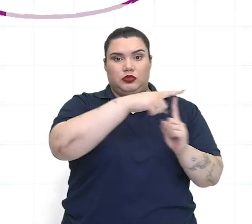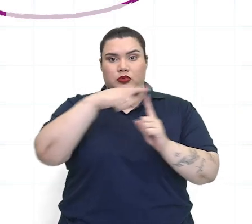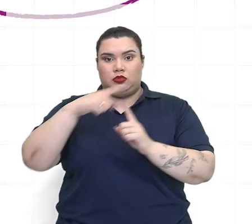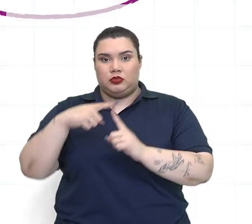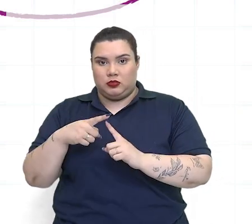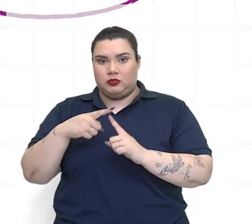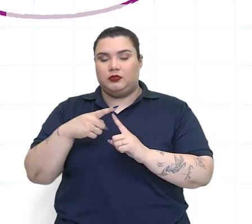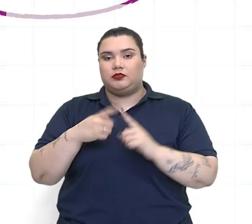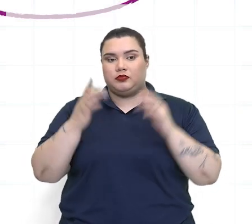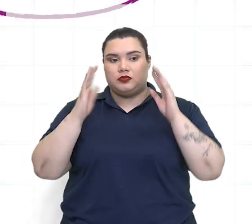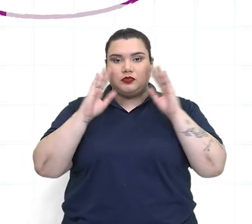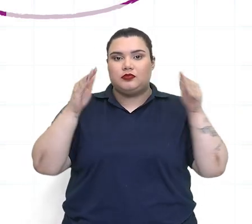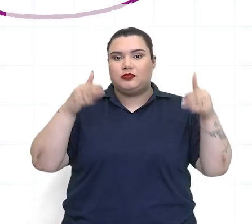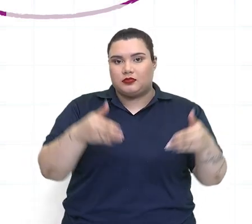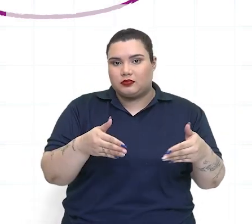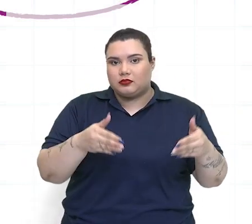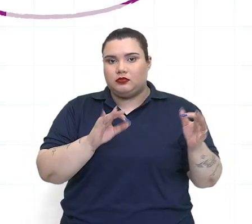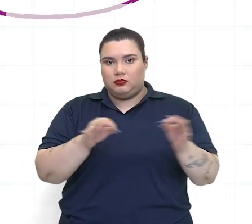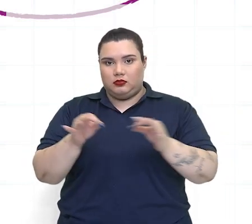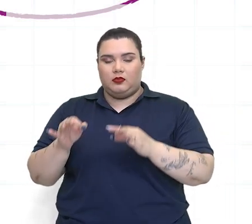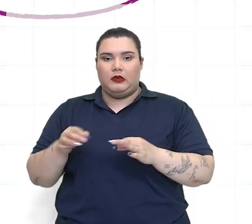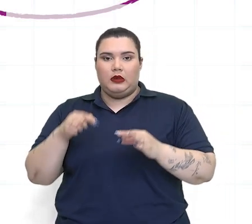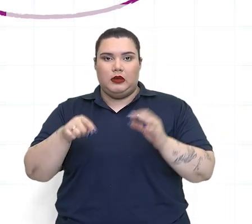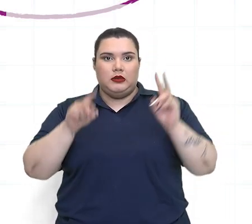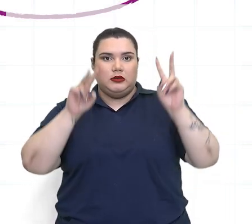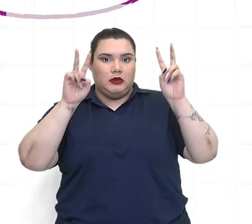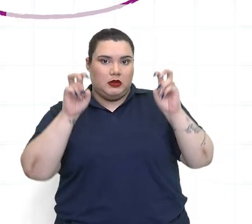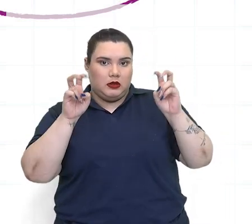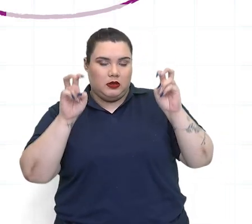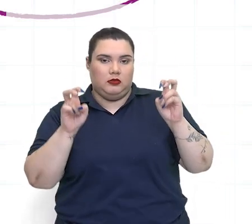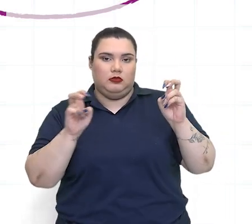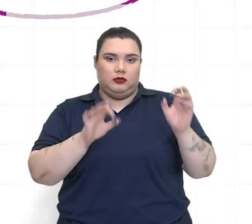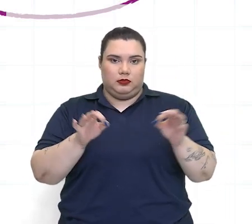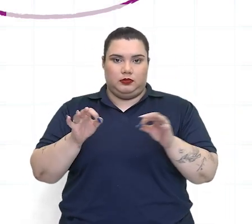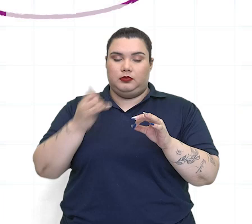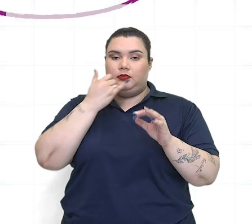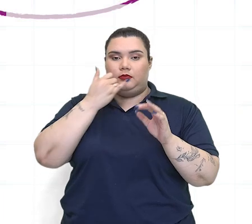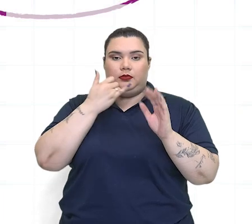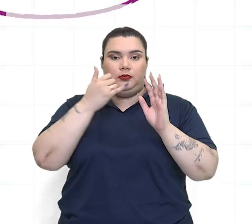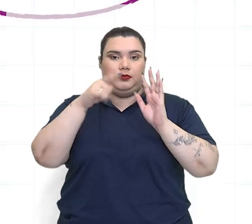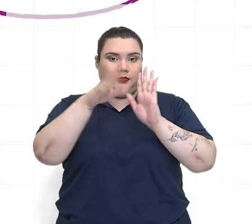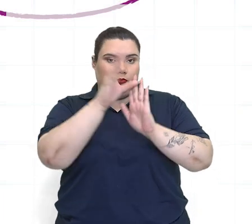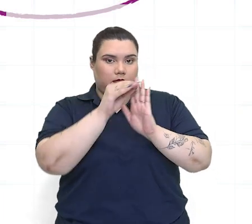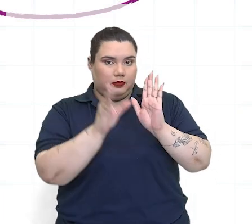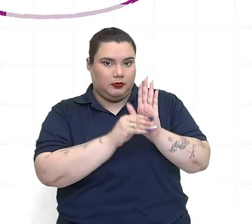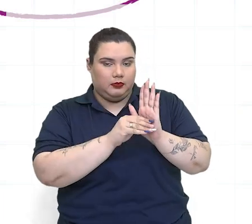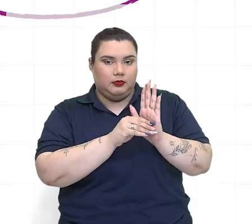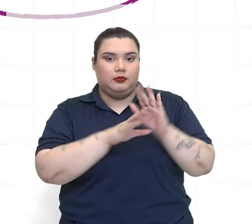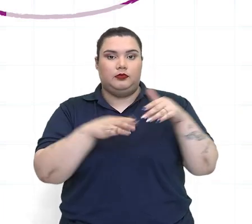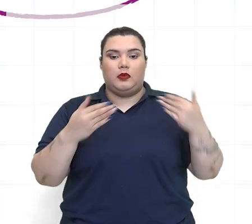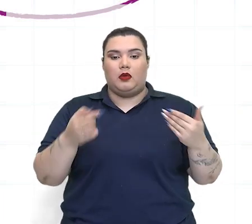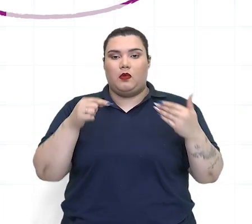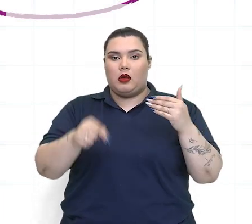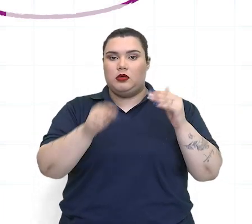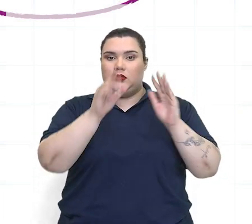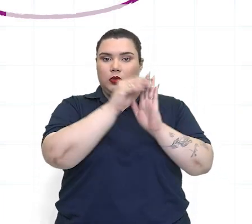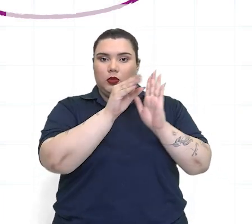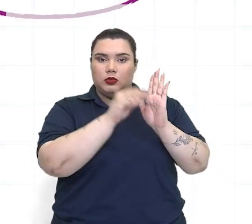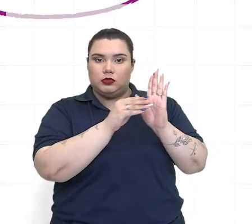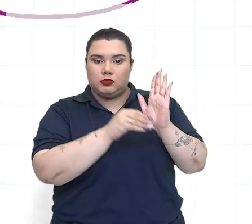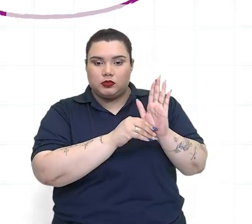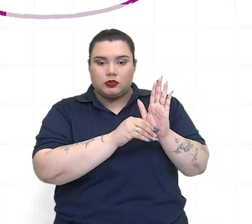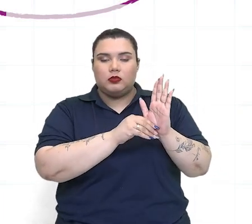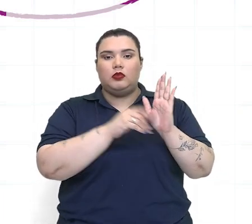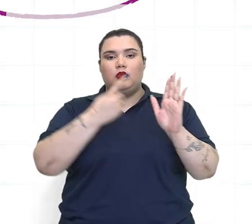serem trabalhadas, né, dentro dessa temática, desse assunto, perdão. Então, dentro do assunto, né,